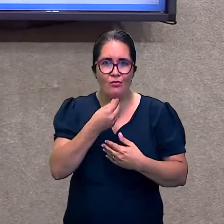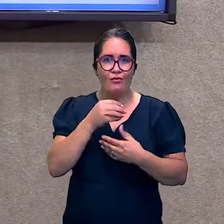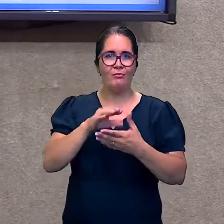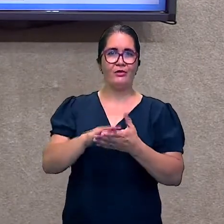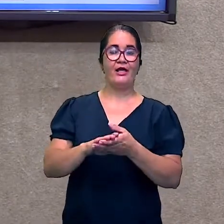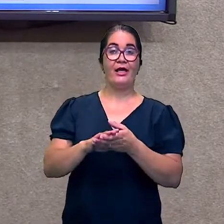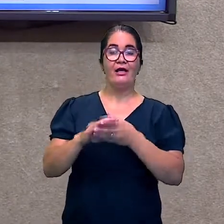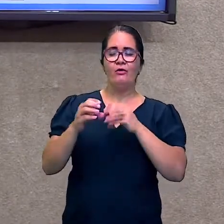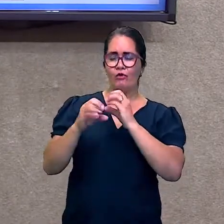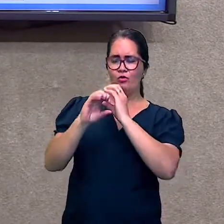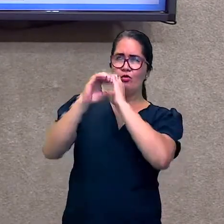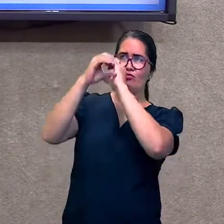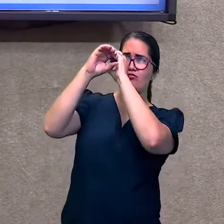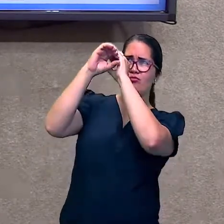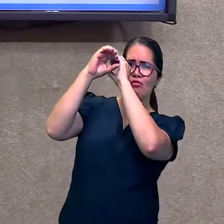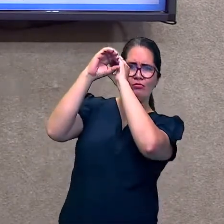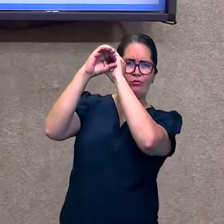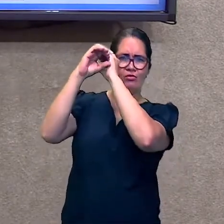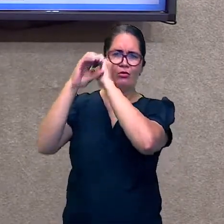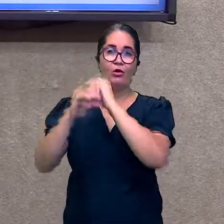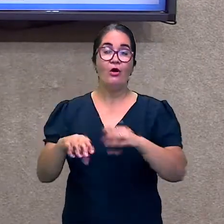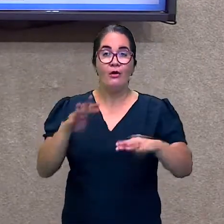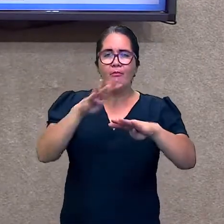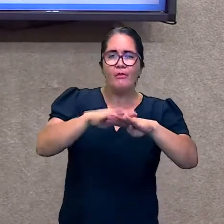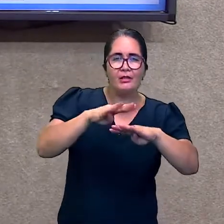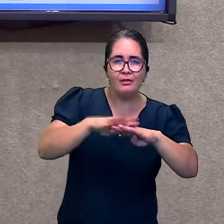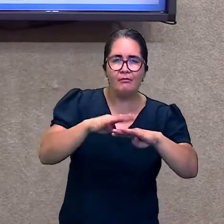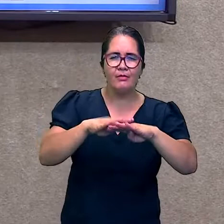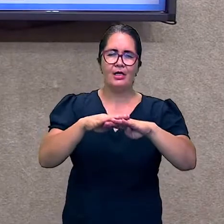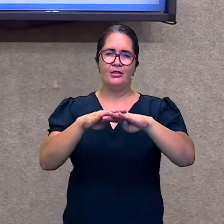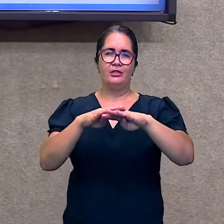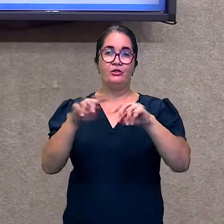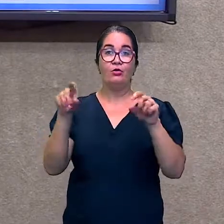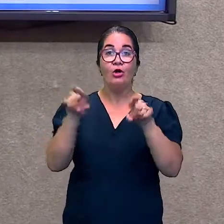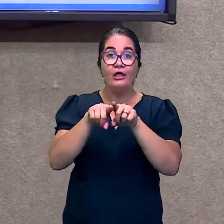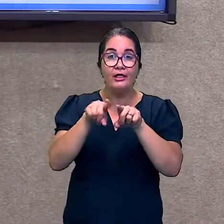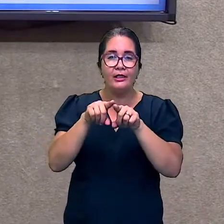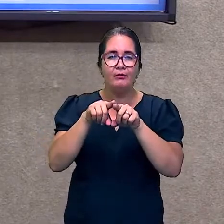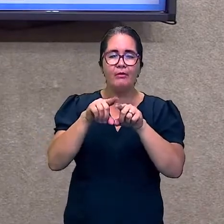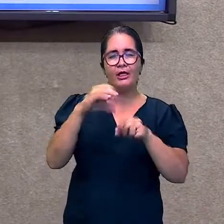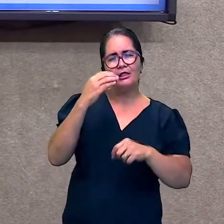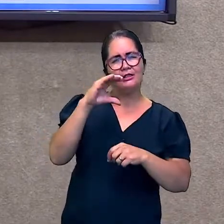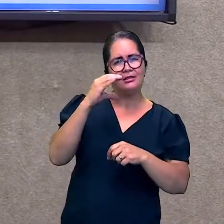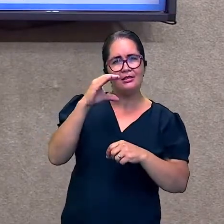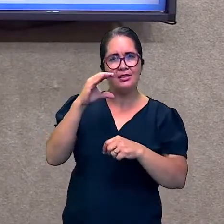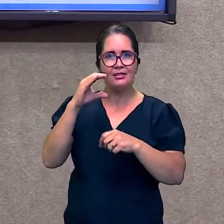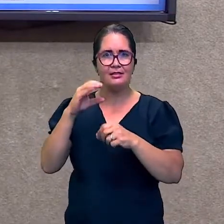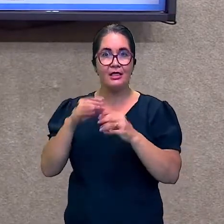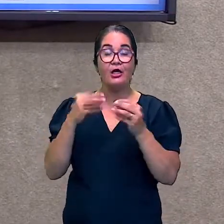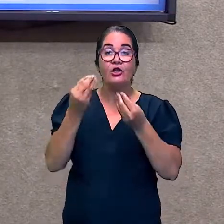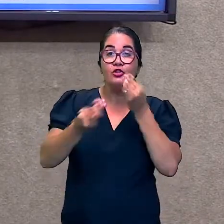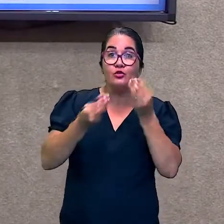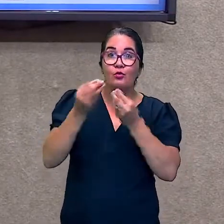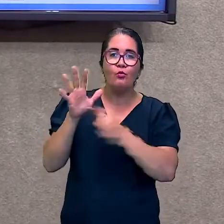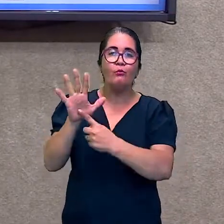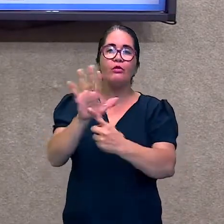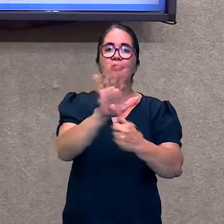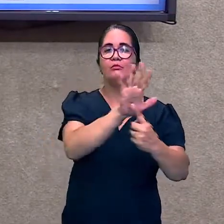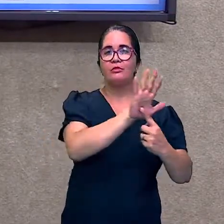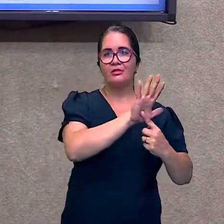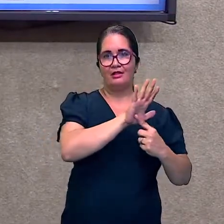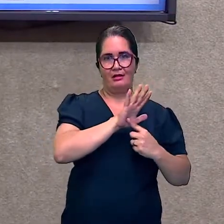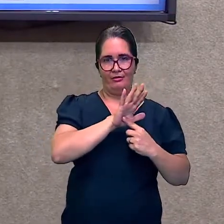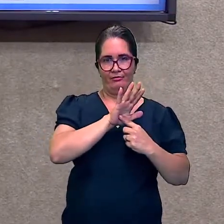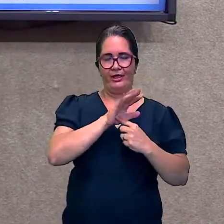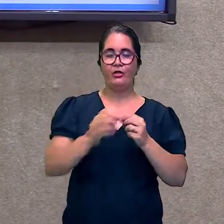um astrônomo, físico, engenheiro italiano. Descobriu a lei dos corpos. E enunciou o princípio da